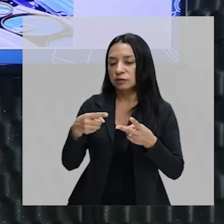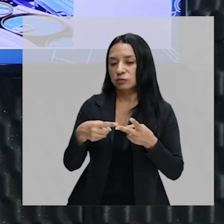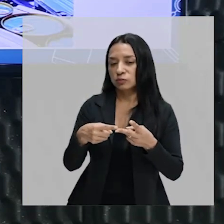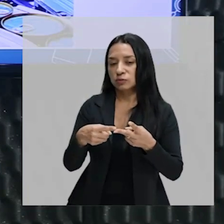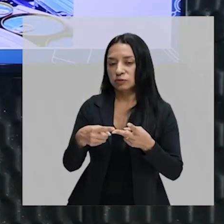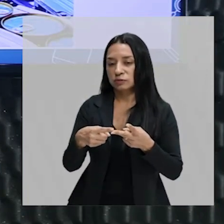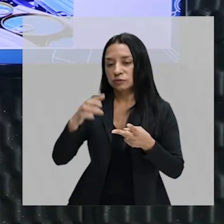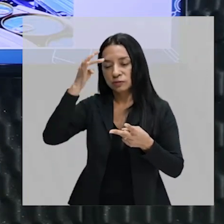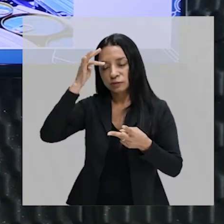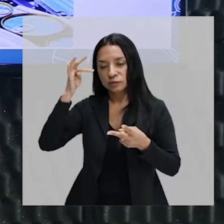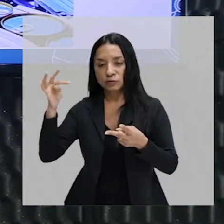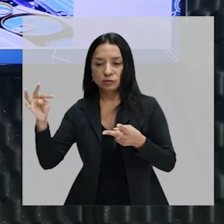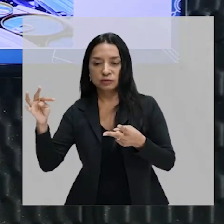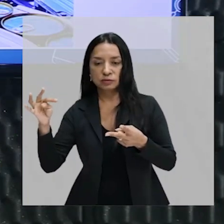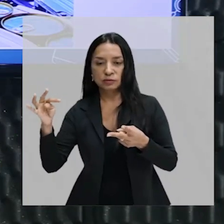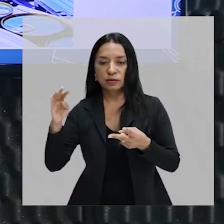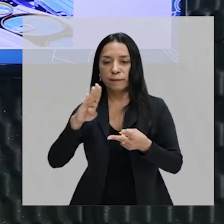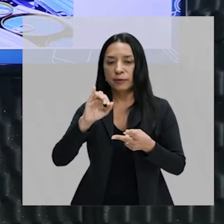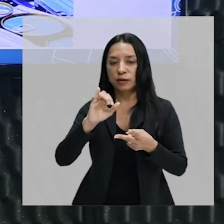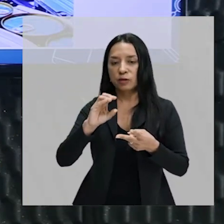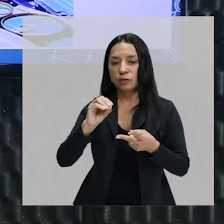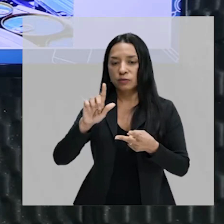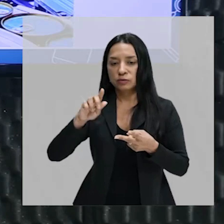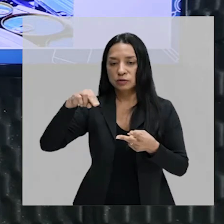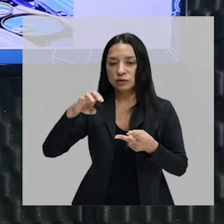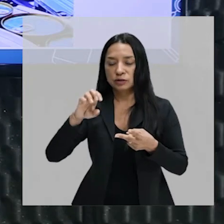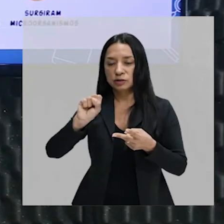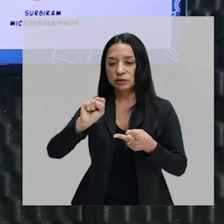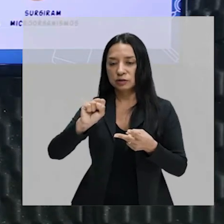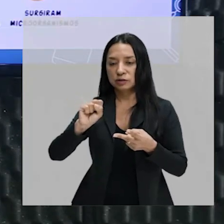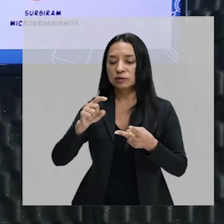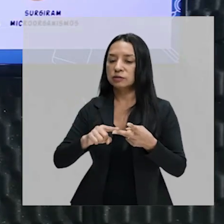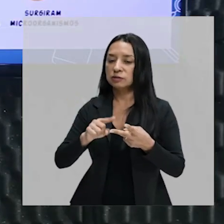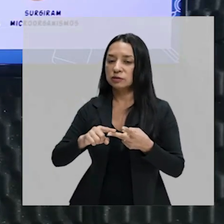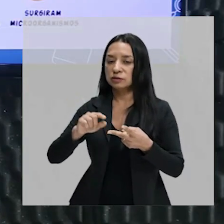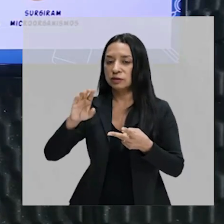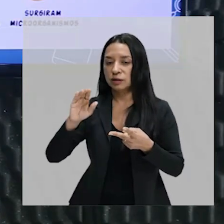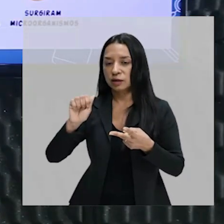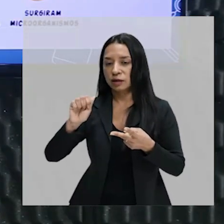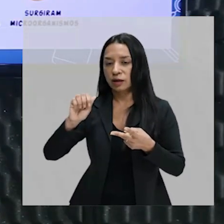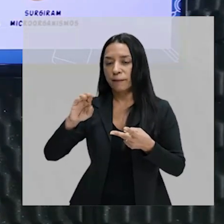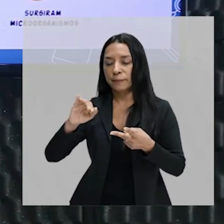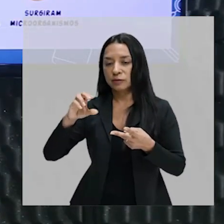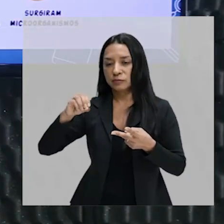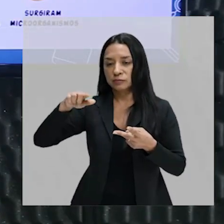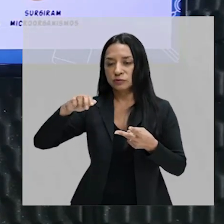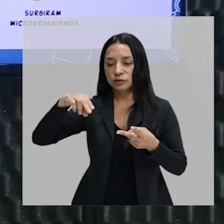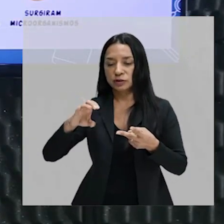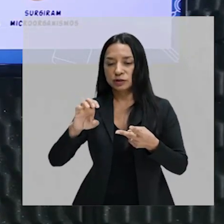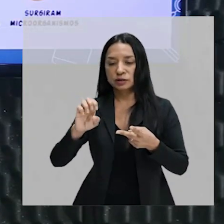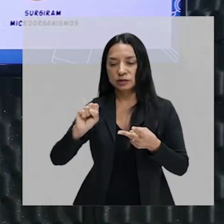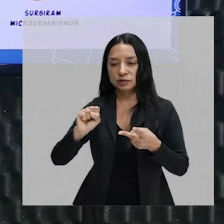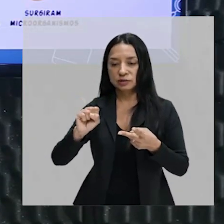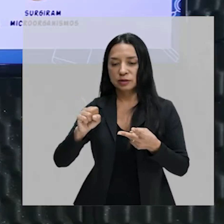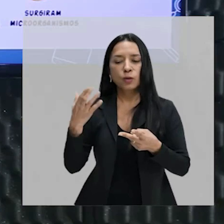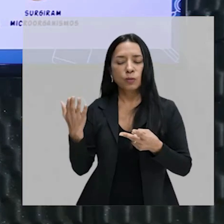biogênese e a abiogênese tá E qual foi o contrário argumento que o falou